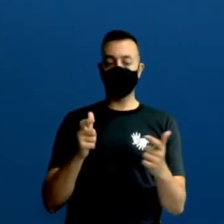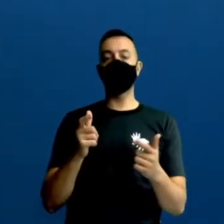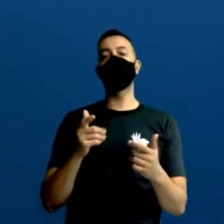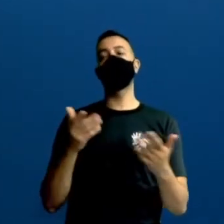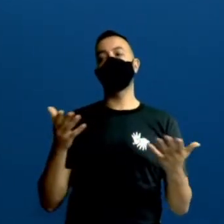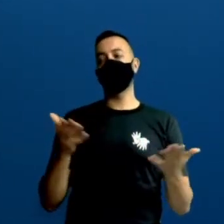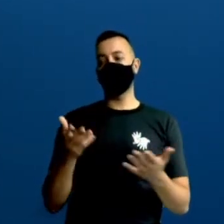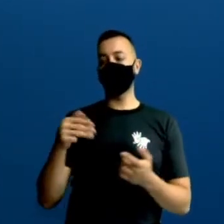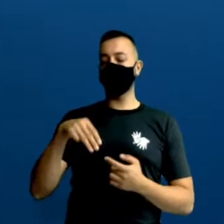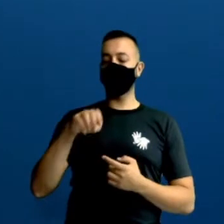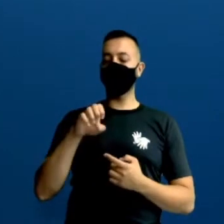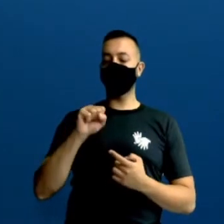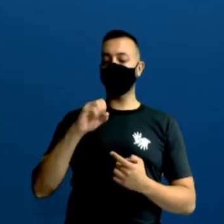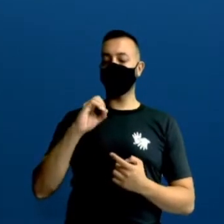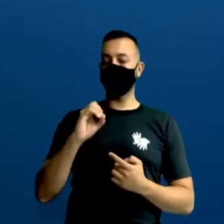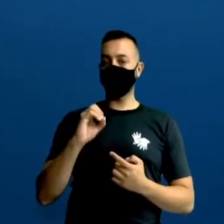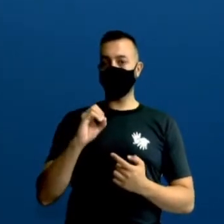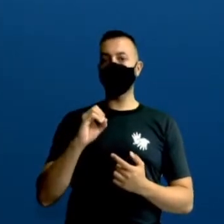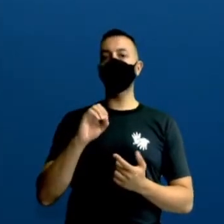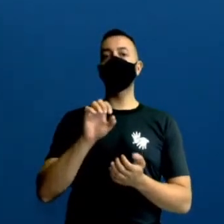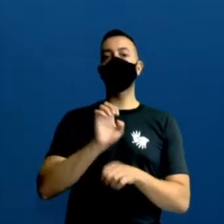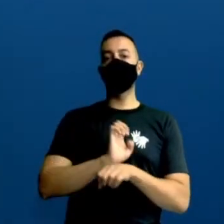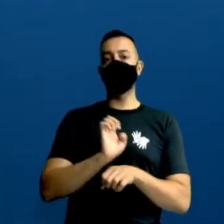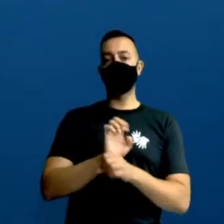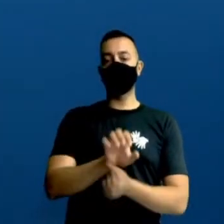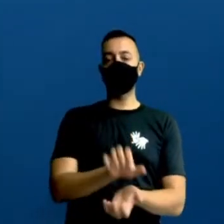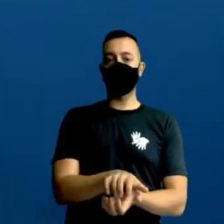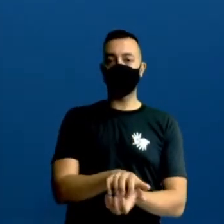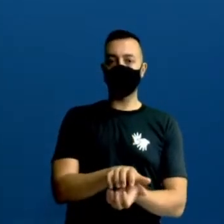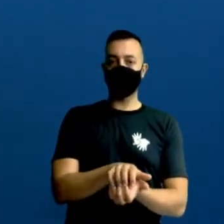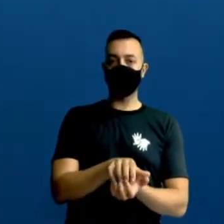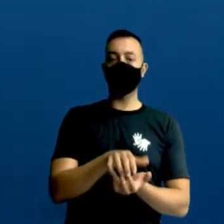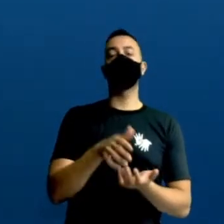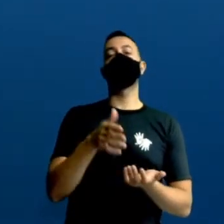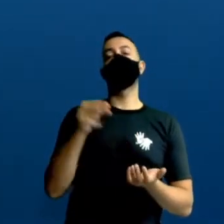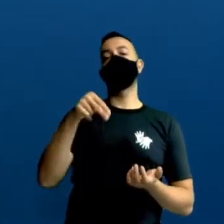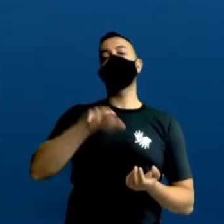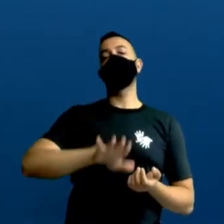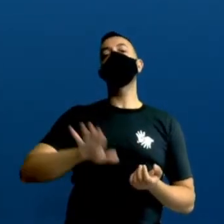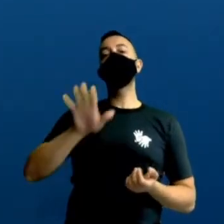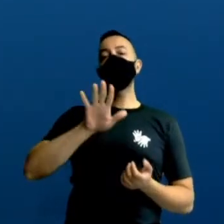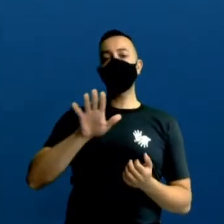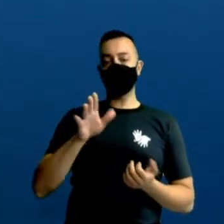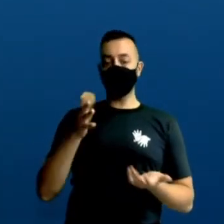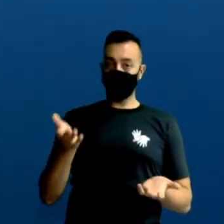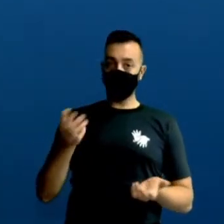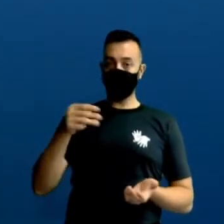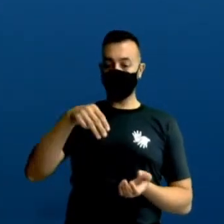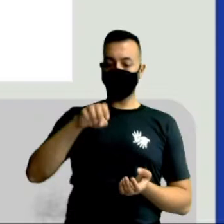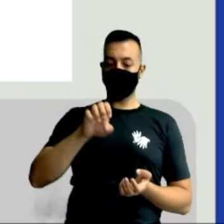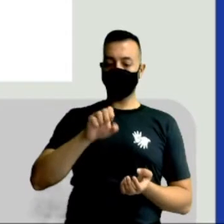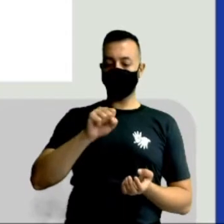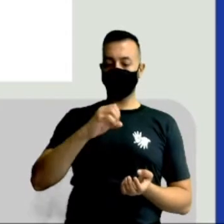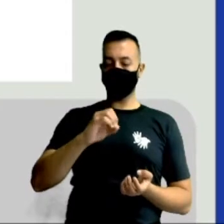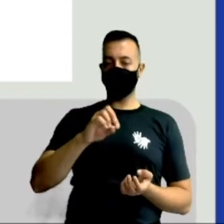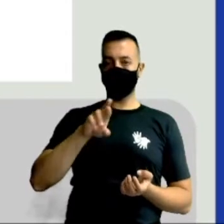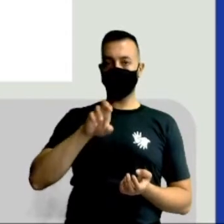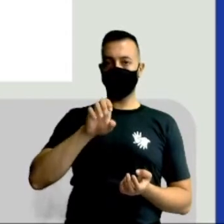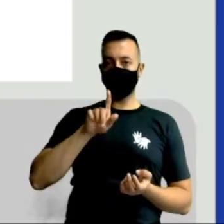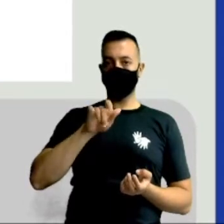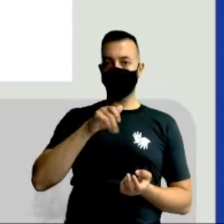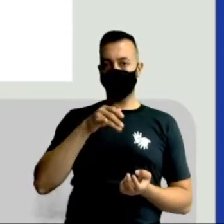as mesorregiões do estado de Pernambuco, que fica aqui na região do Nordeste. Então, mesorregião é uma